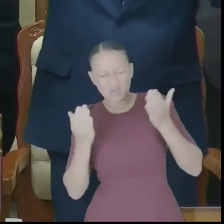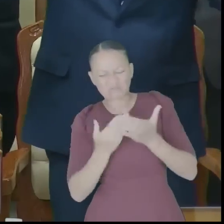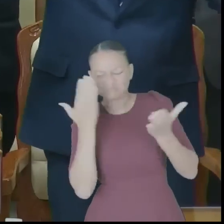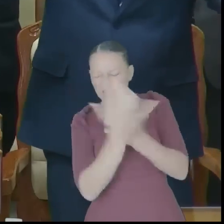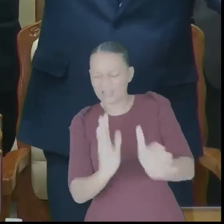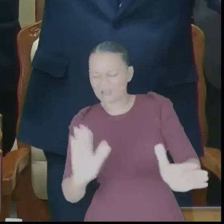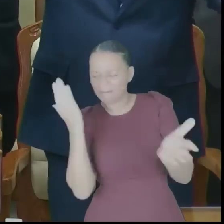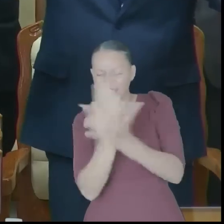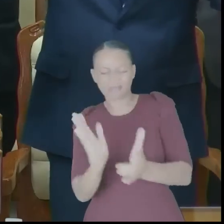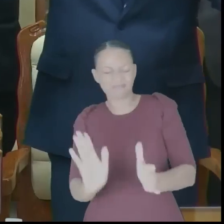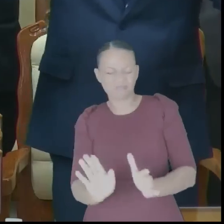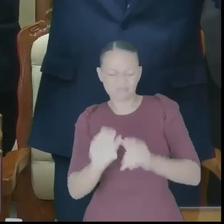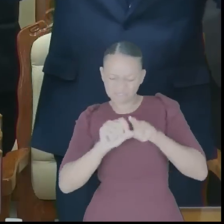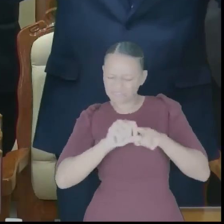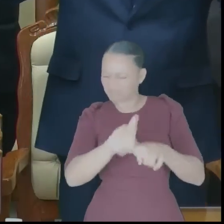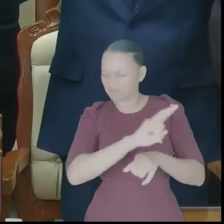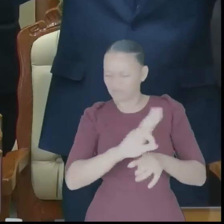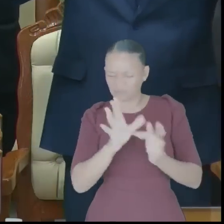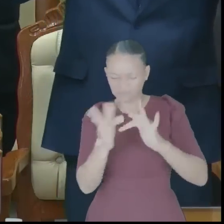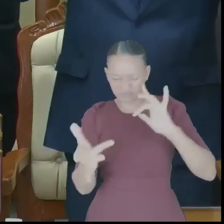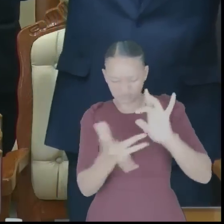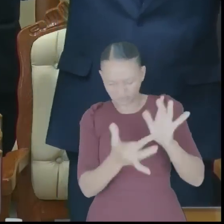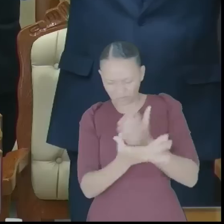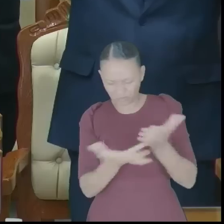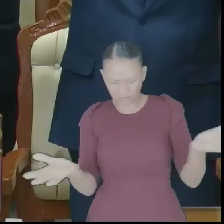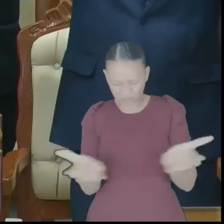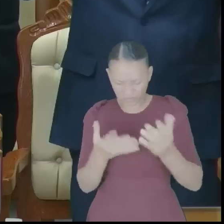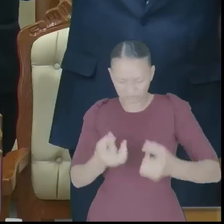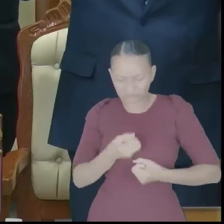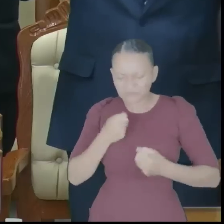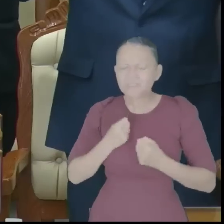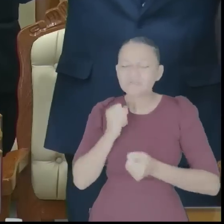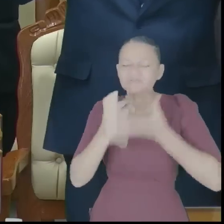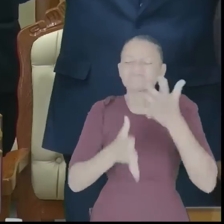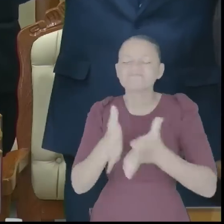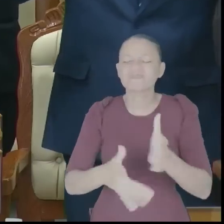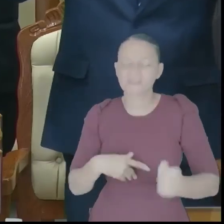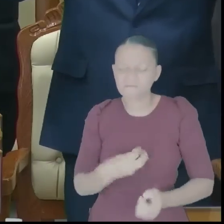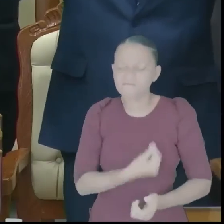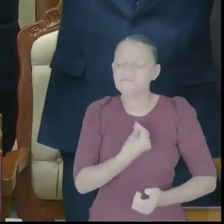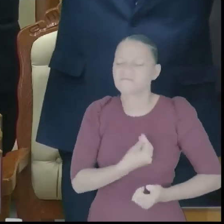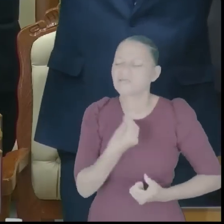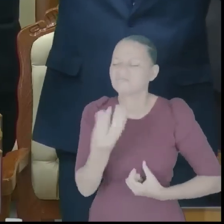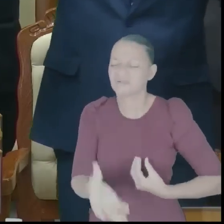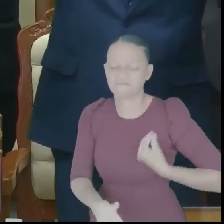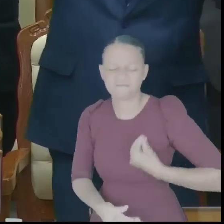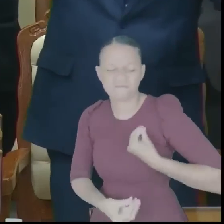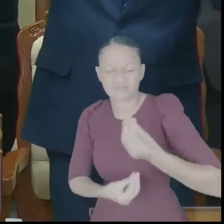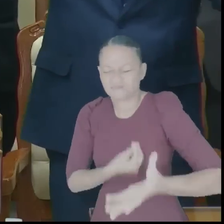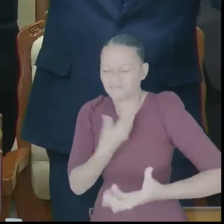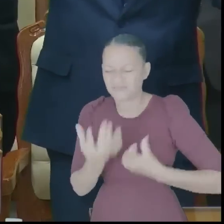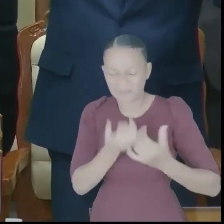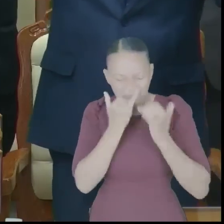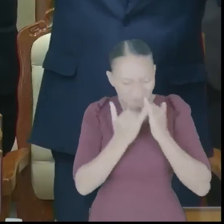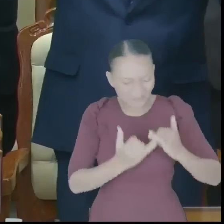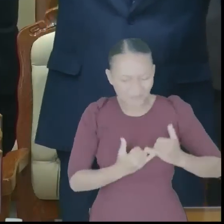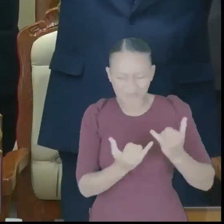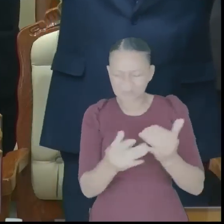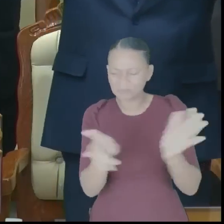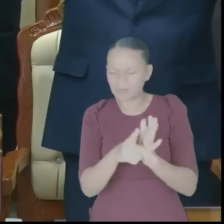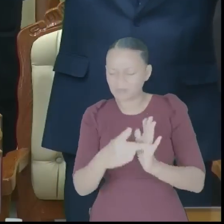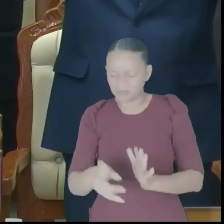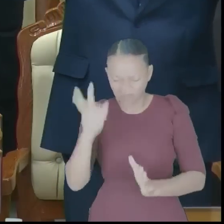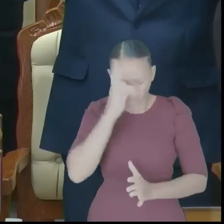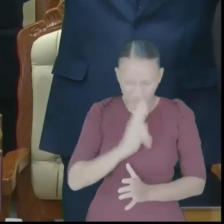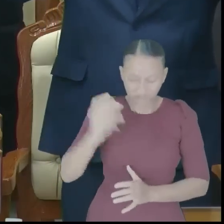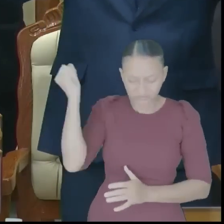terra em nome de Jesus. Hoje nós ministramos vida sobre estas vidas, ministramos perdão do Senhor, ministramos